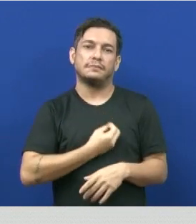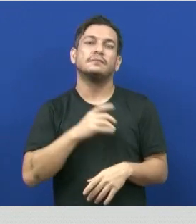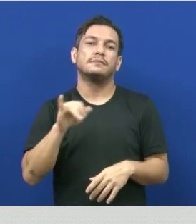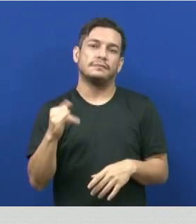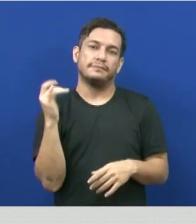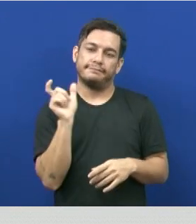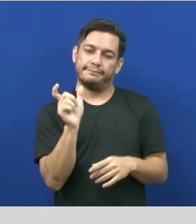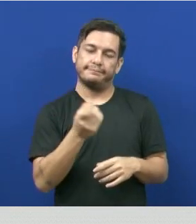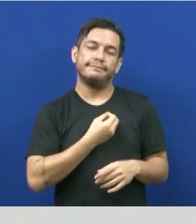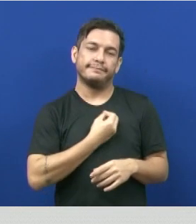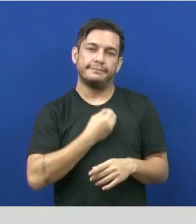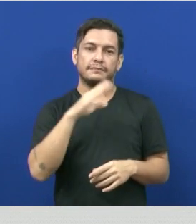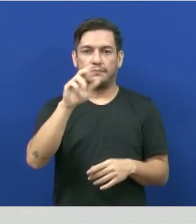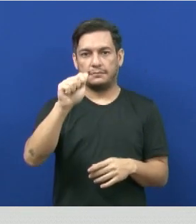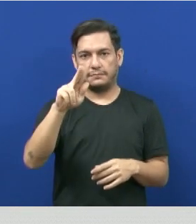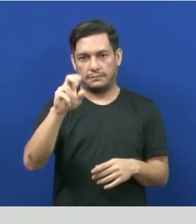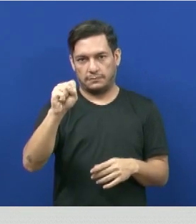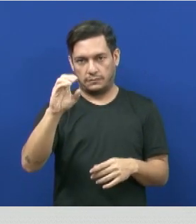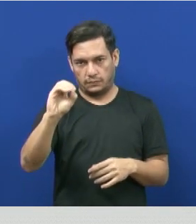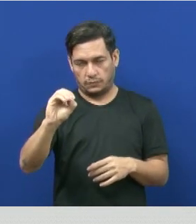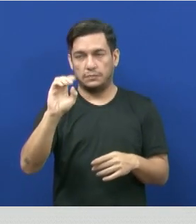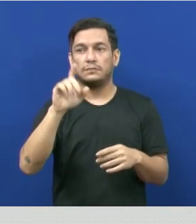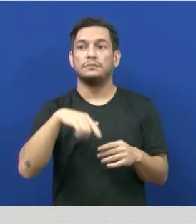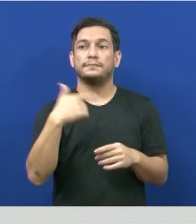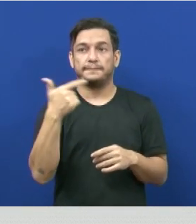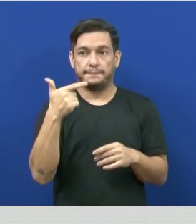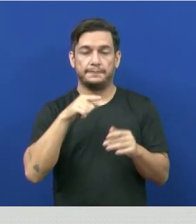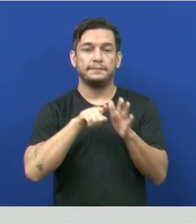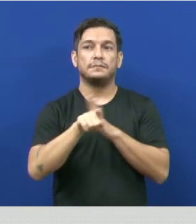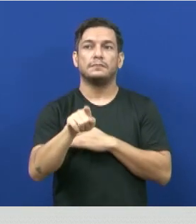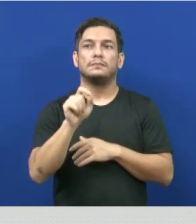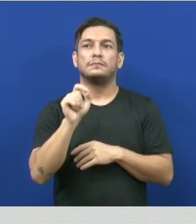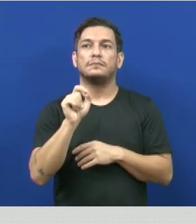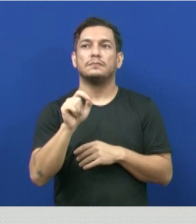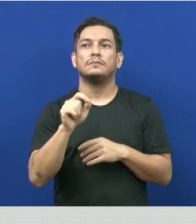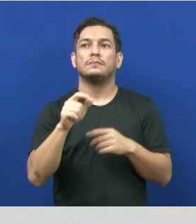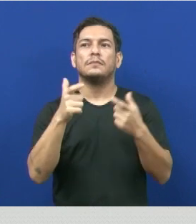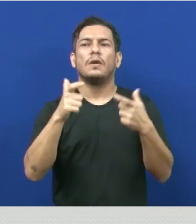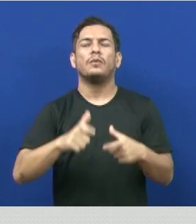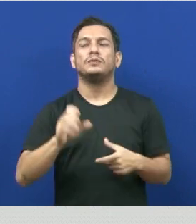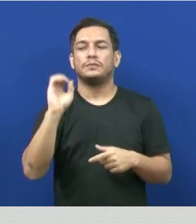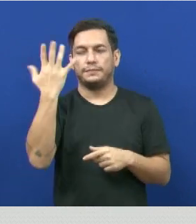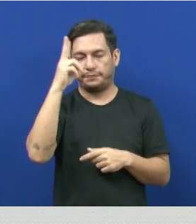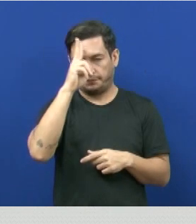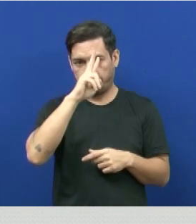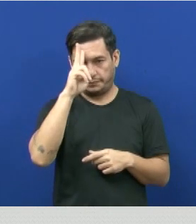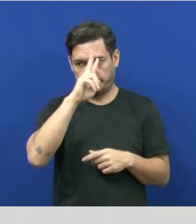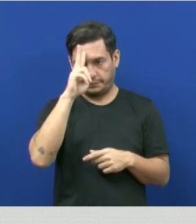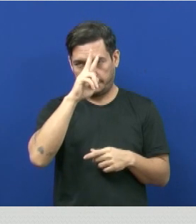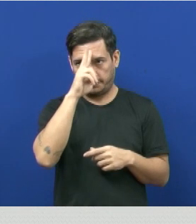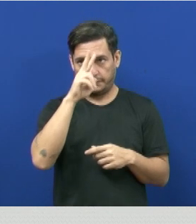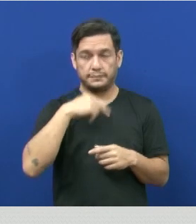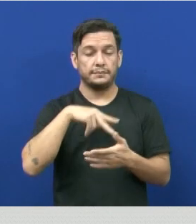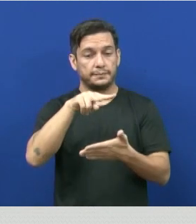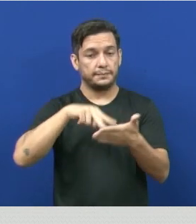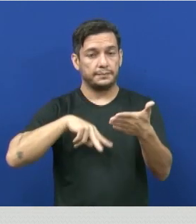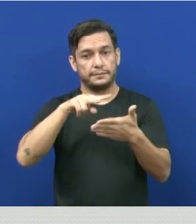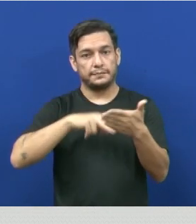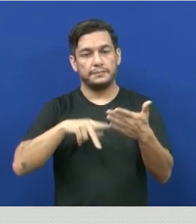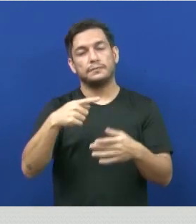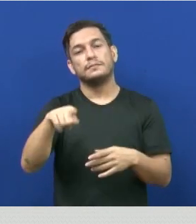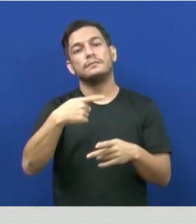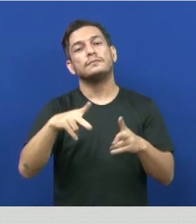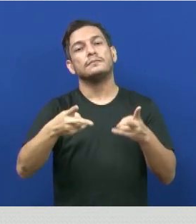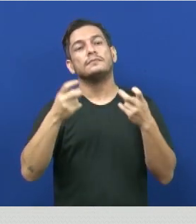elemento muito presente do calção a nossa segunda pergunta é onde se passa essa história nossa nossa leitura